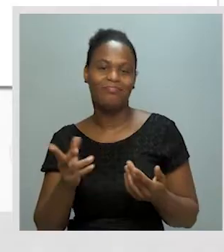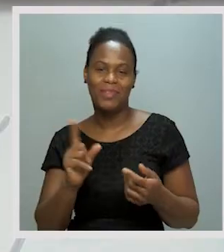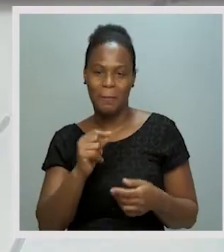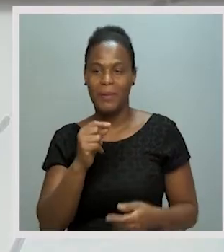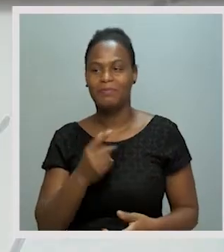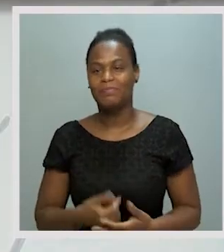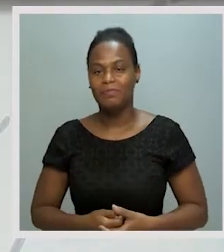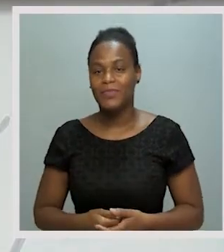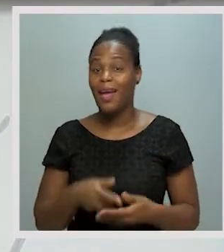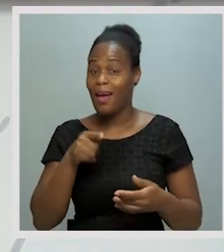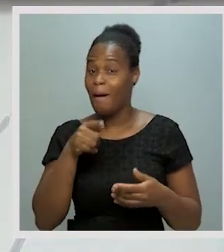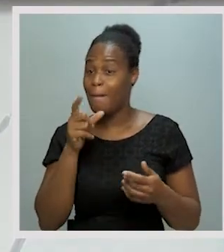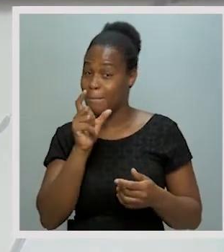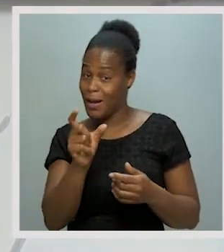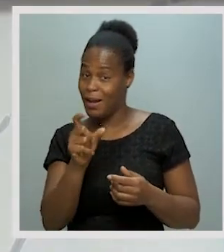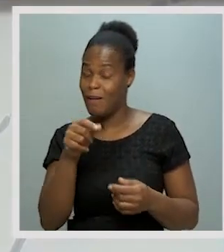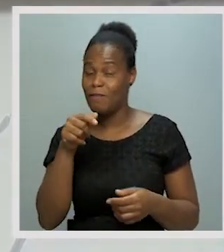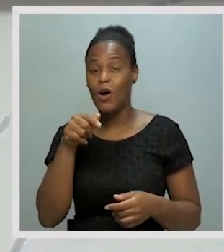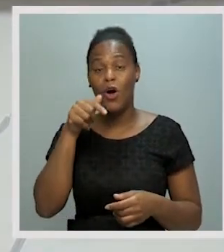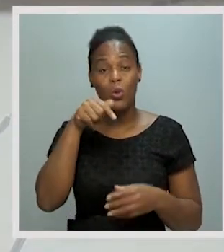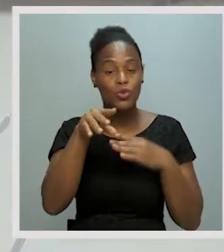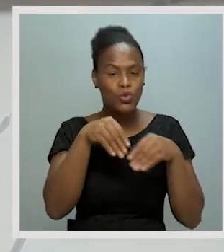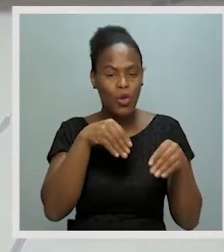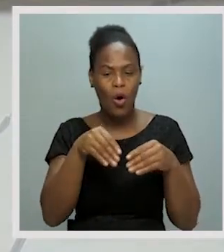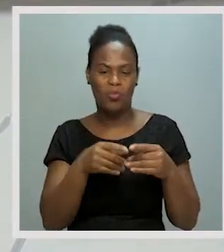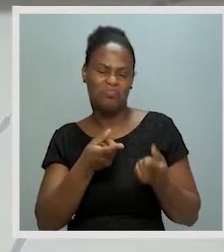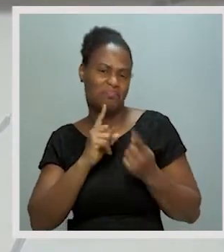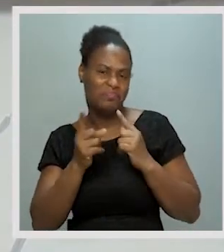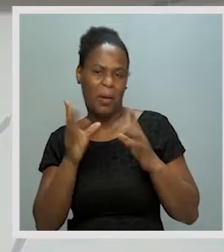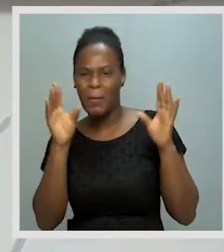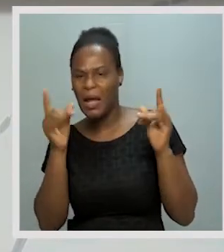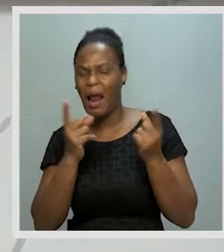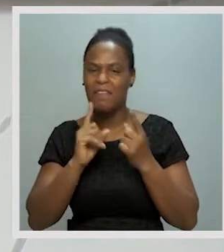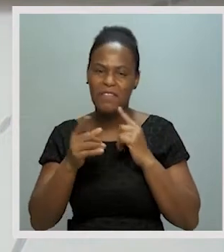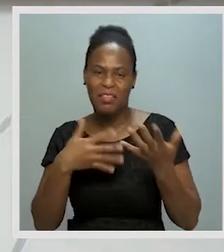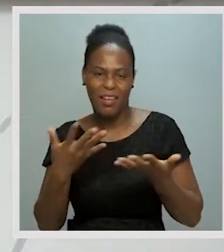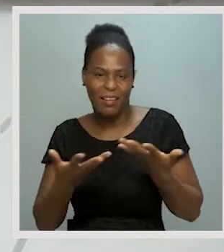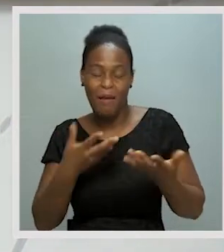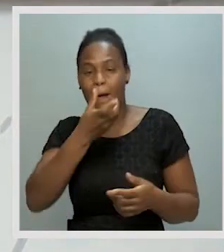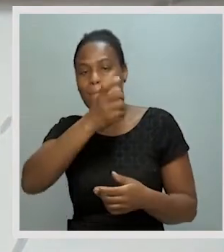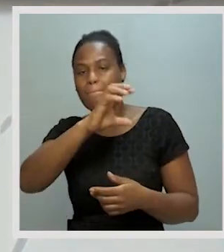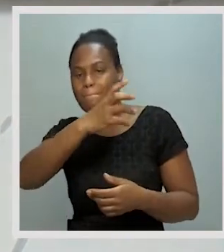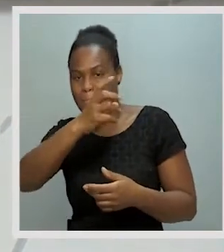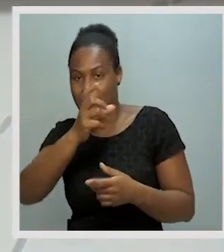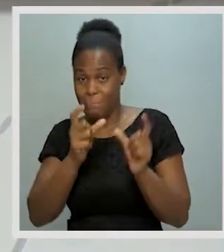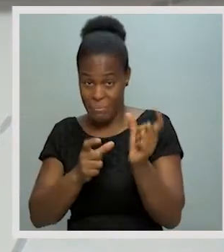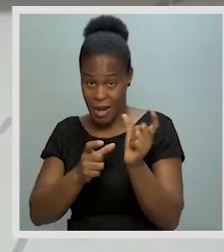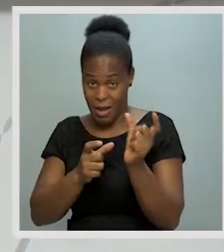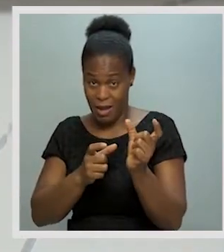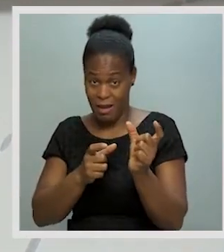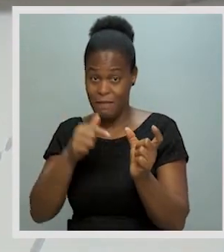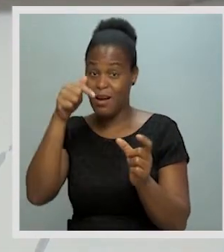Divertir. Pois é, essas palavras, os jogos, entreter, brincar e divertir, são as palavras que vão